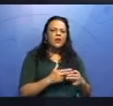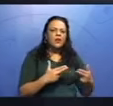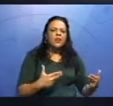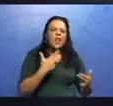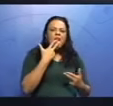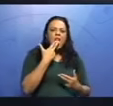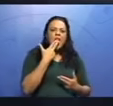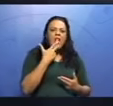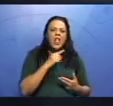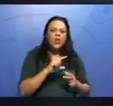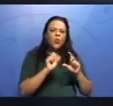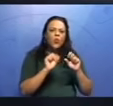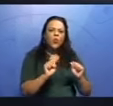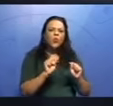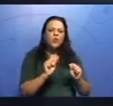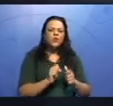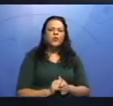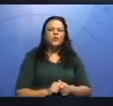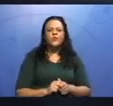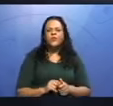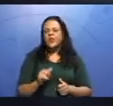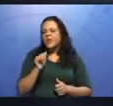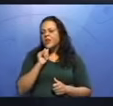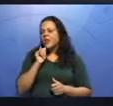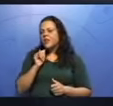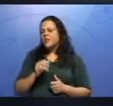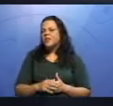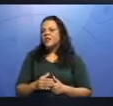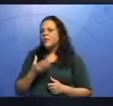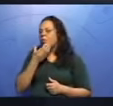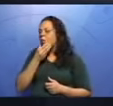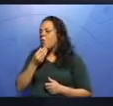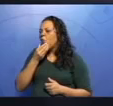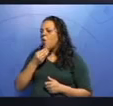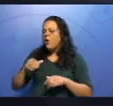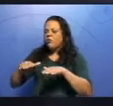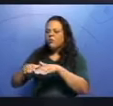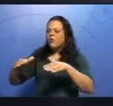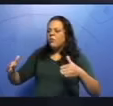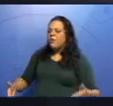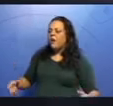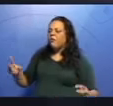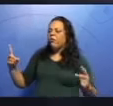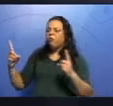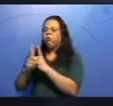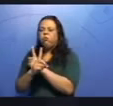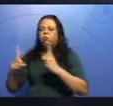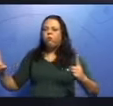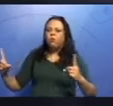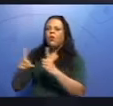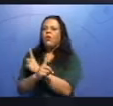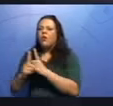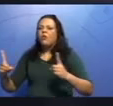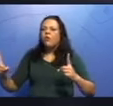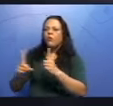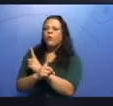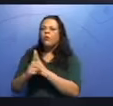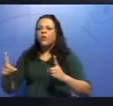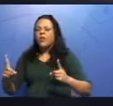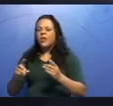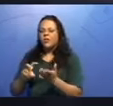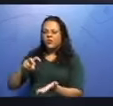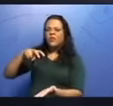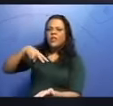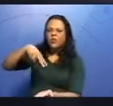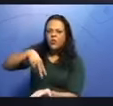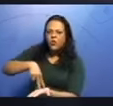polissíndeto. O roqueiro corria no palco e gesticulava, e se ajoelhava, e agitava a multidão. Quer dizer que é uma sequência de